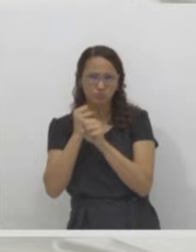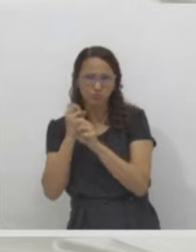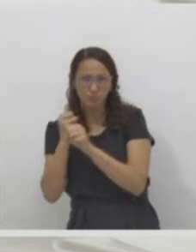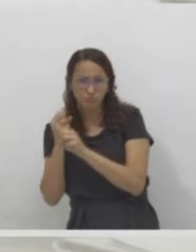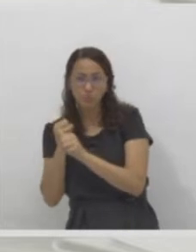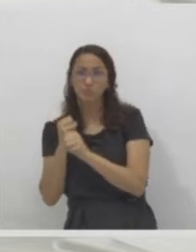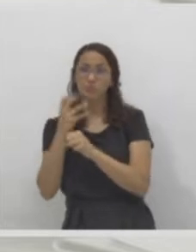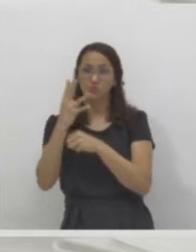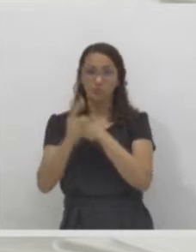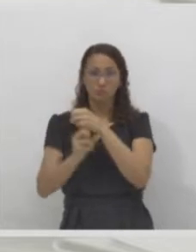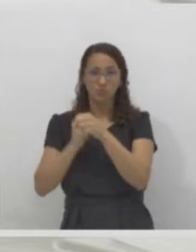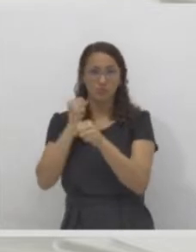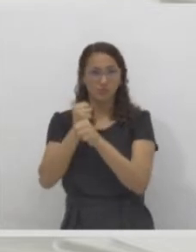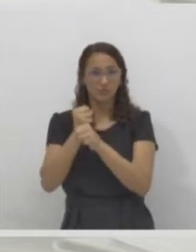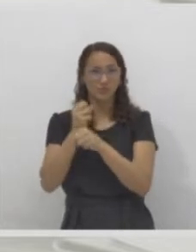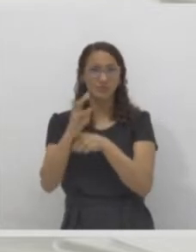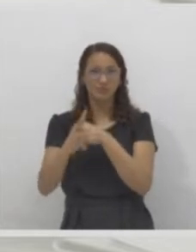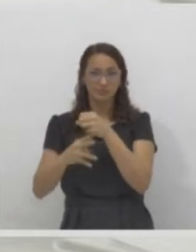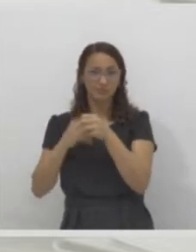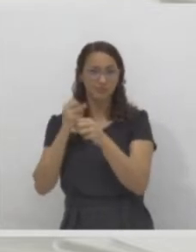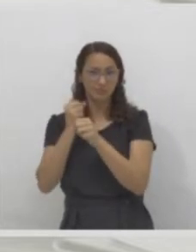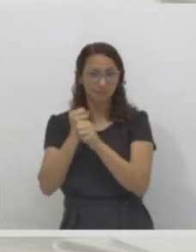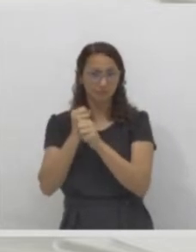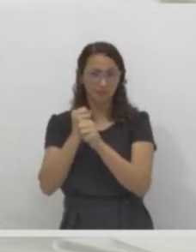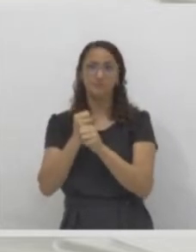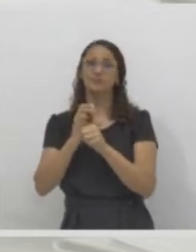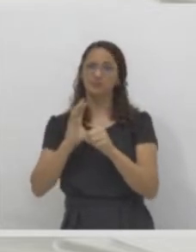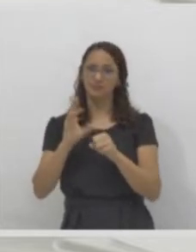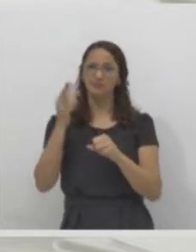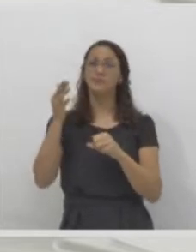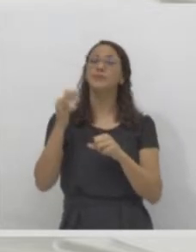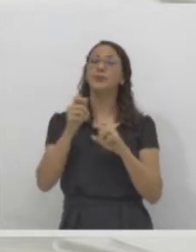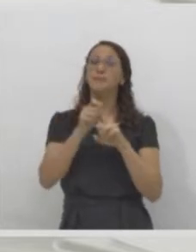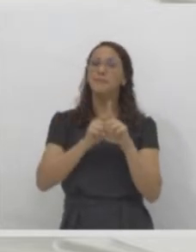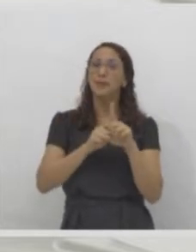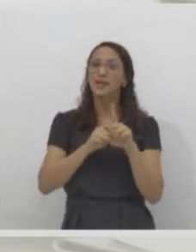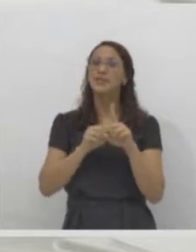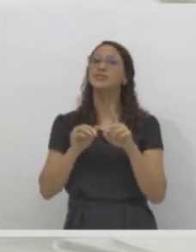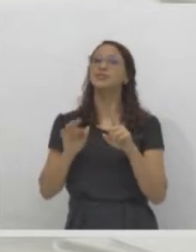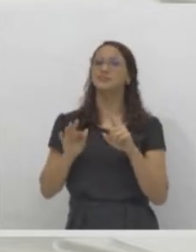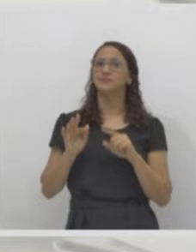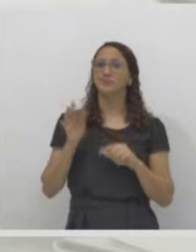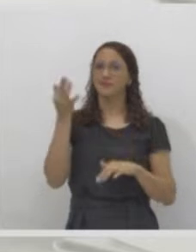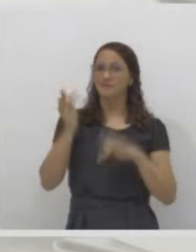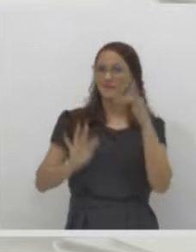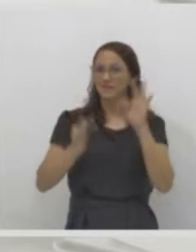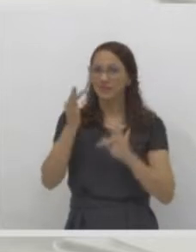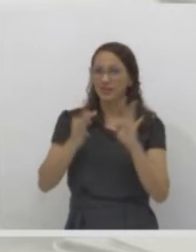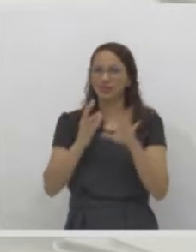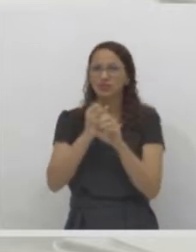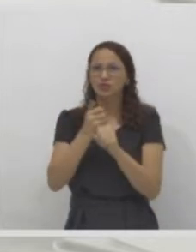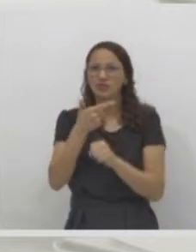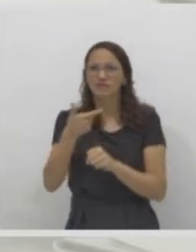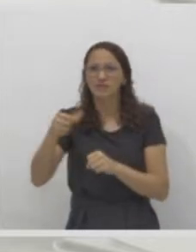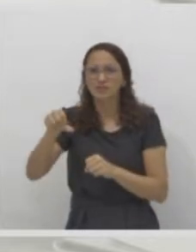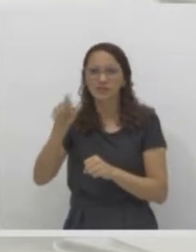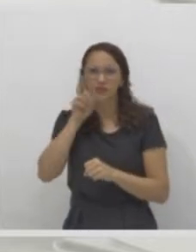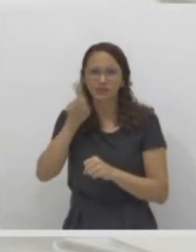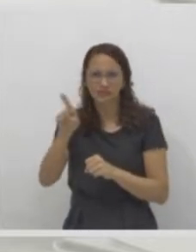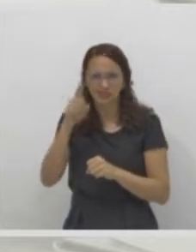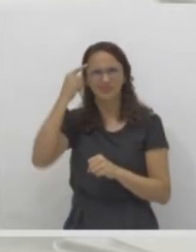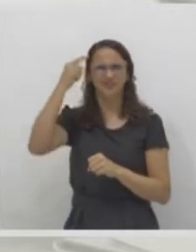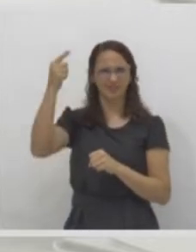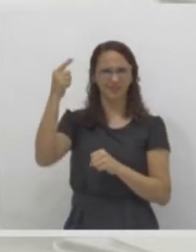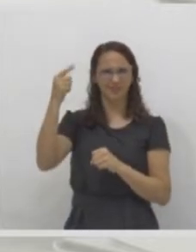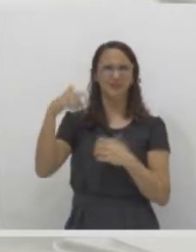cada 4 anos, o mês de fevereiro fica com 29 dias. Estão lembrados? Falamos sobre o ano bissexto. Então, com base